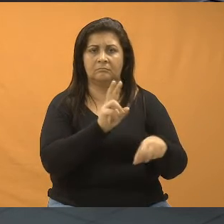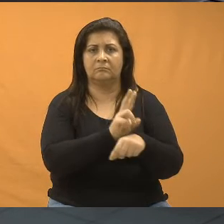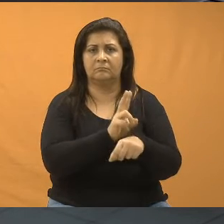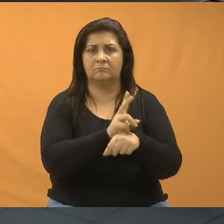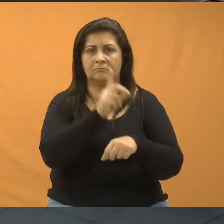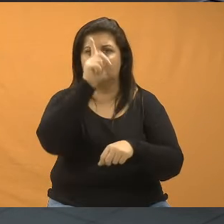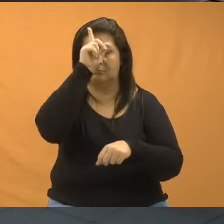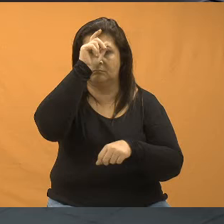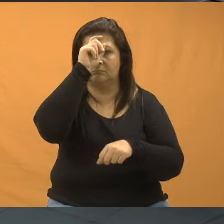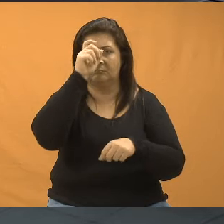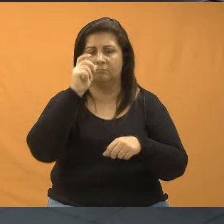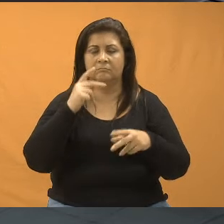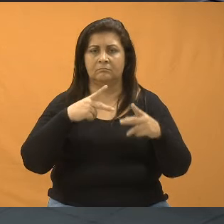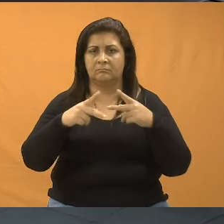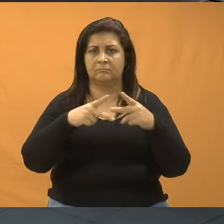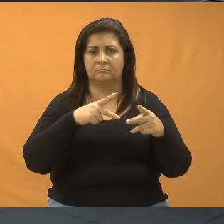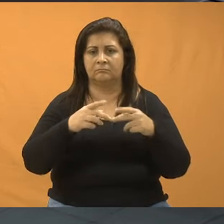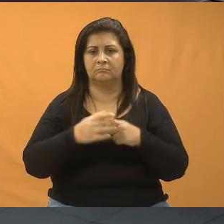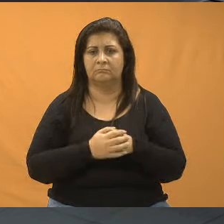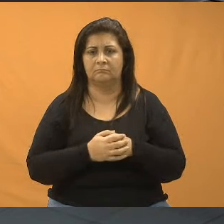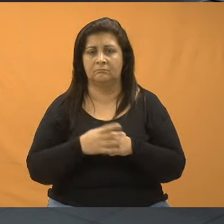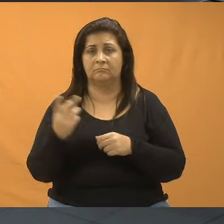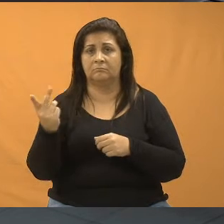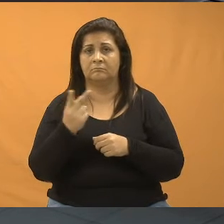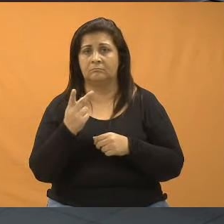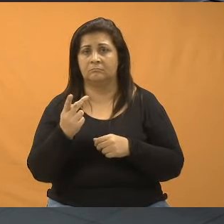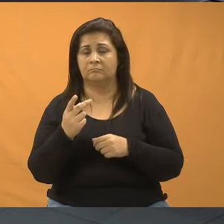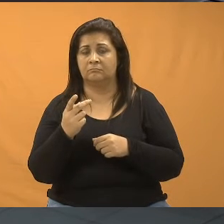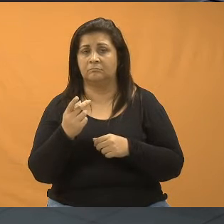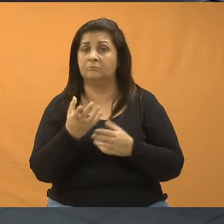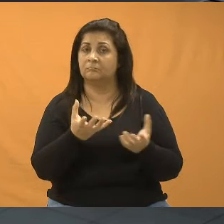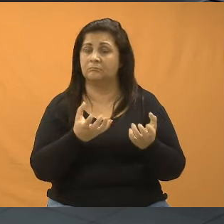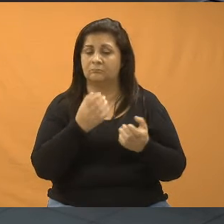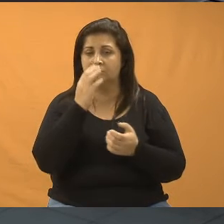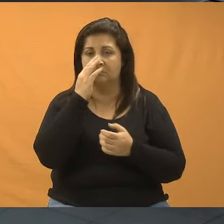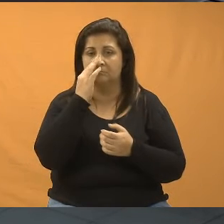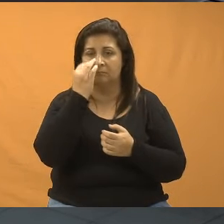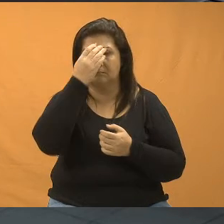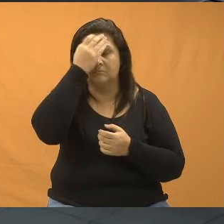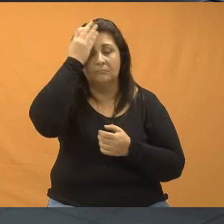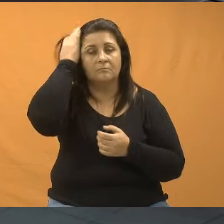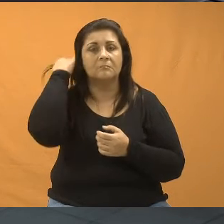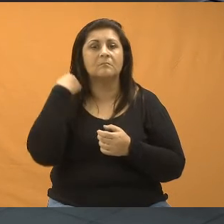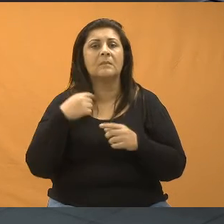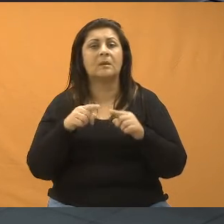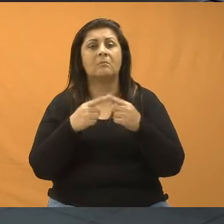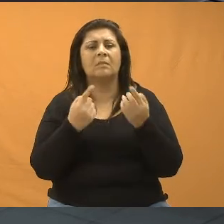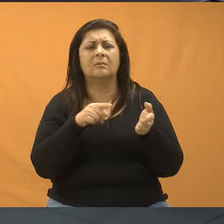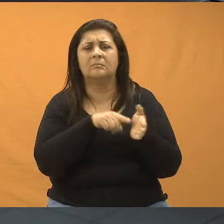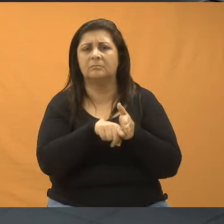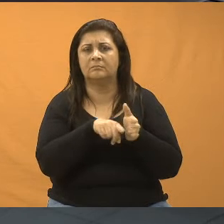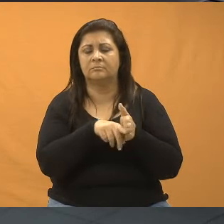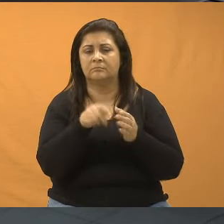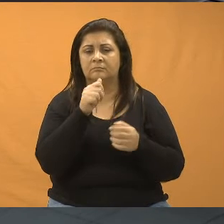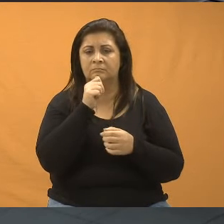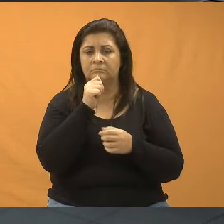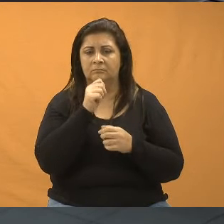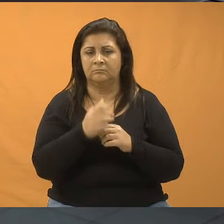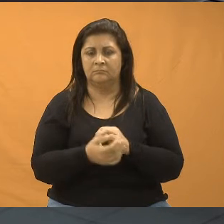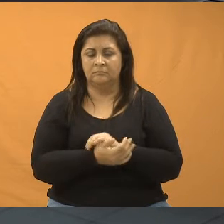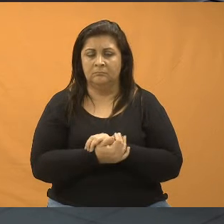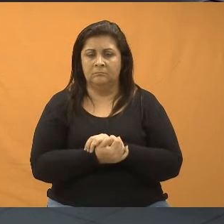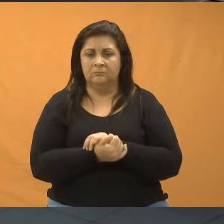Campos, que é a Guanais, que foram as duas que se interessaram, ainda estão na parte de estudo dessa